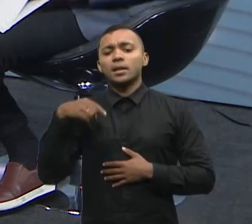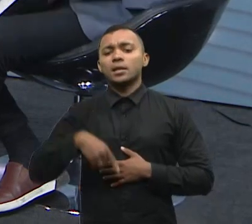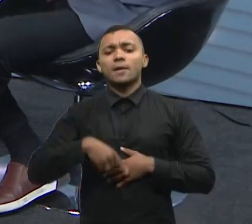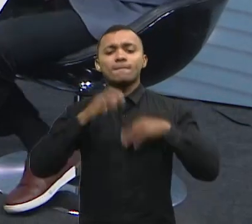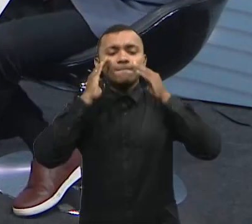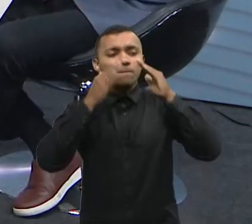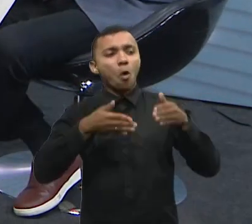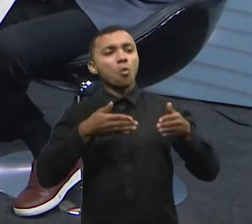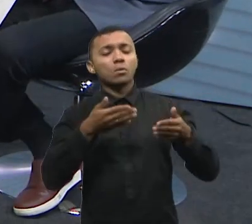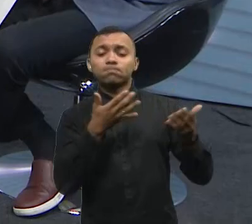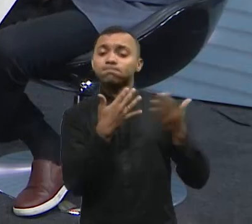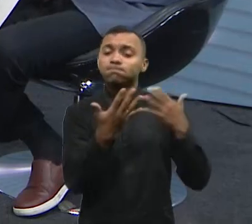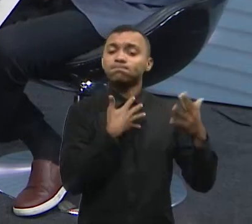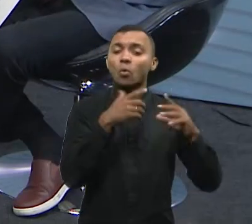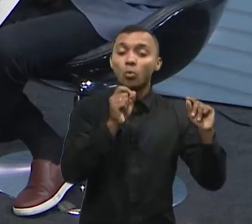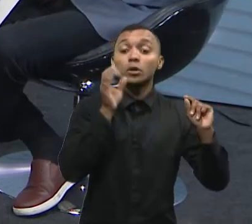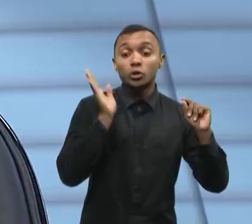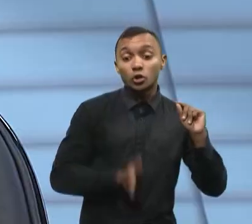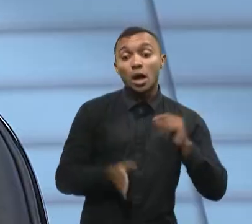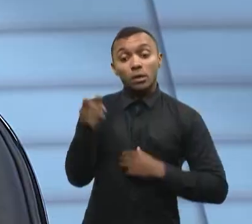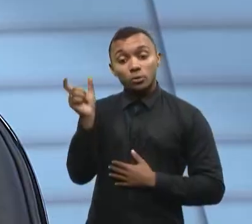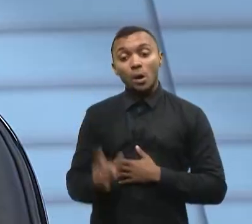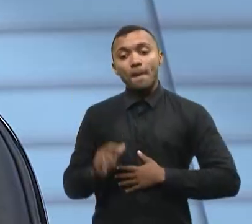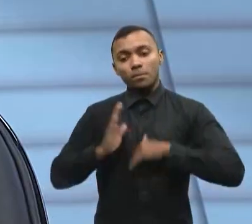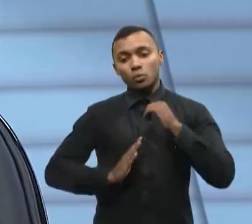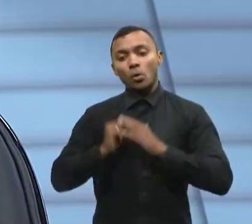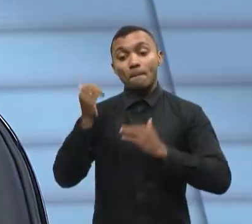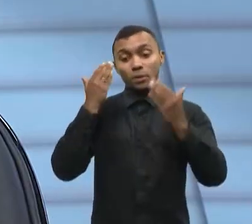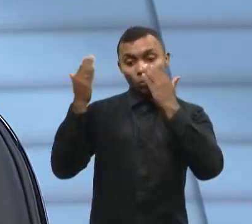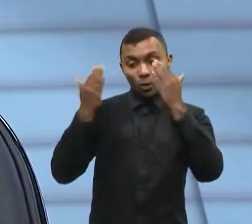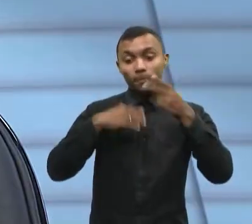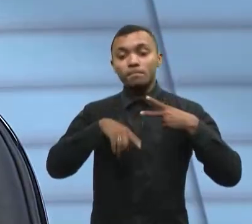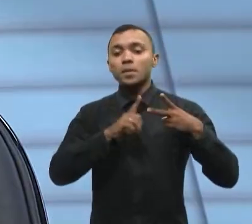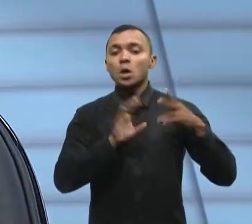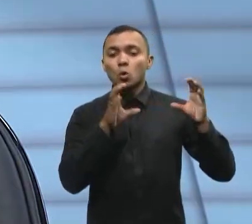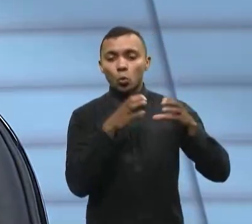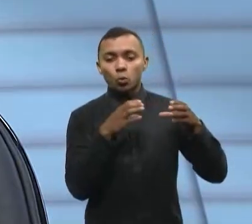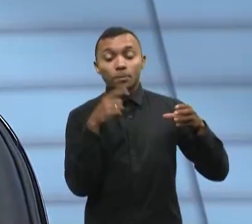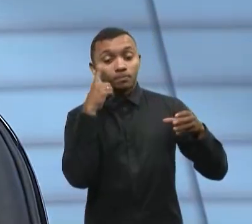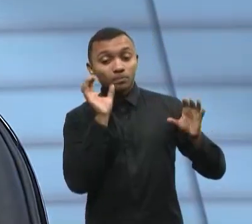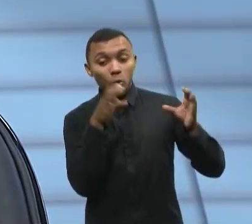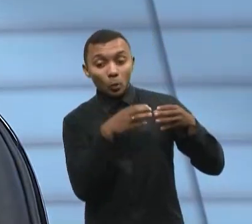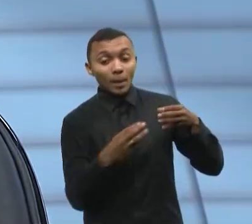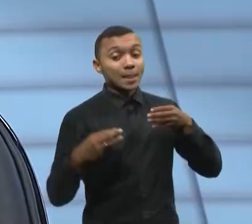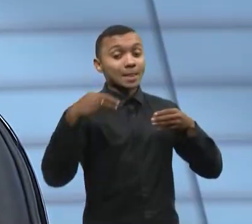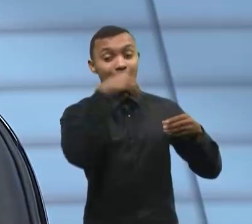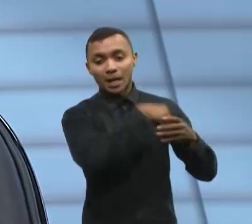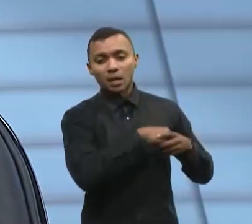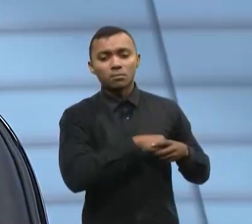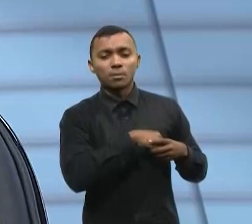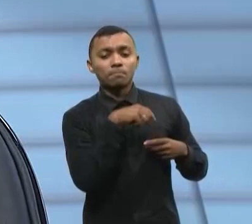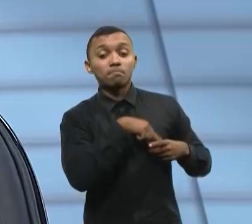trabalhar? Eles têm o psicólogo e tem também o grupo. Dentro desse grupo, eles vão trabalhar